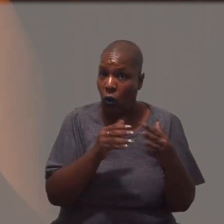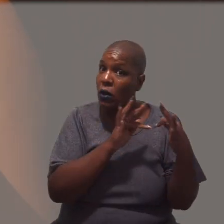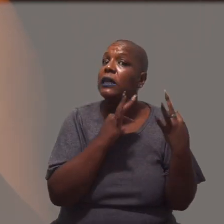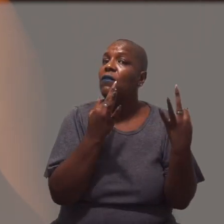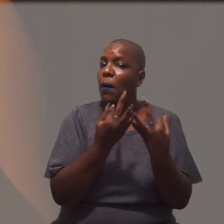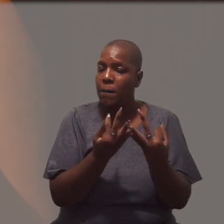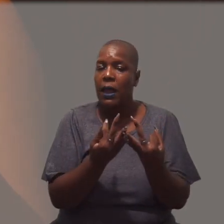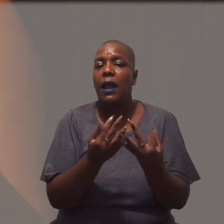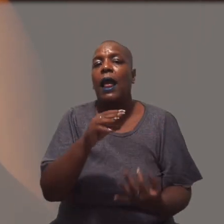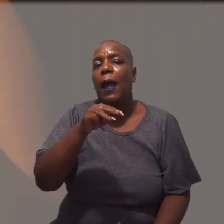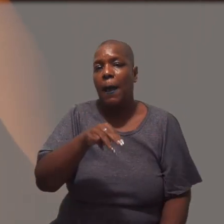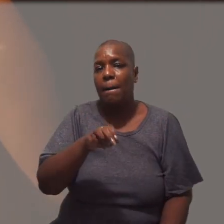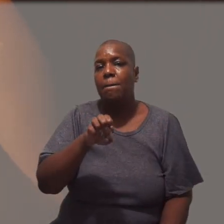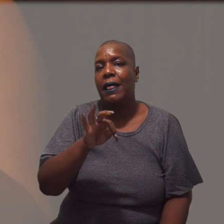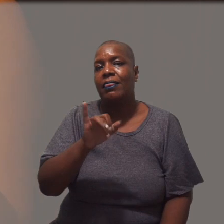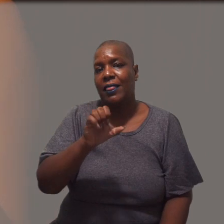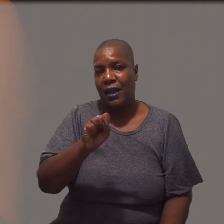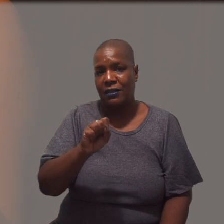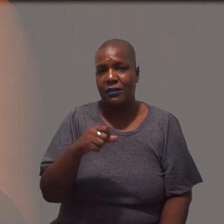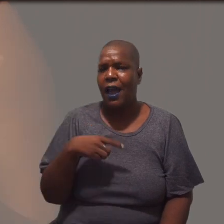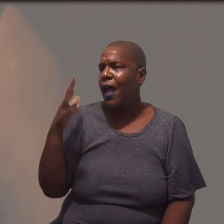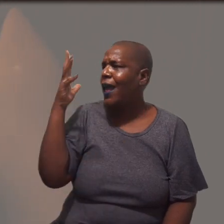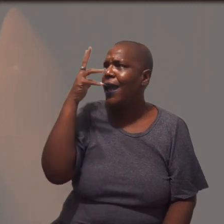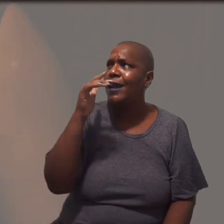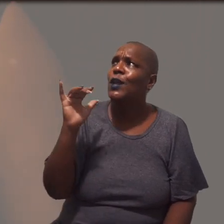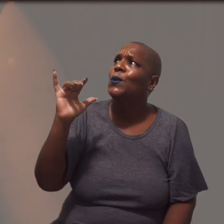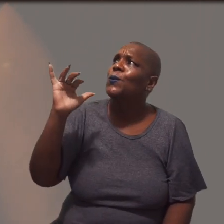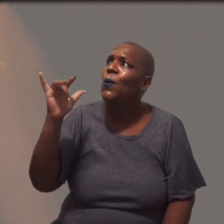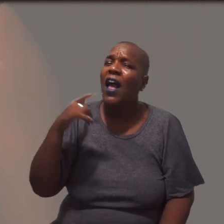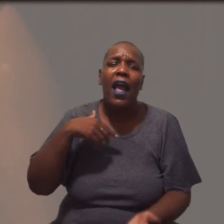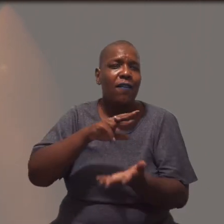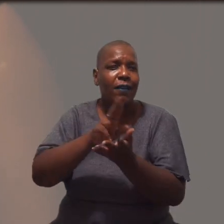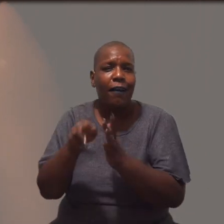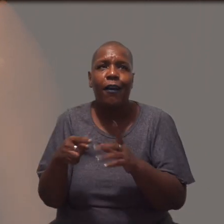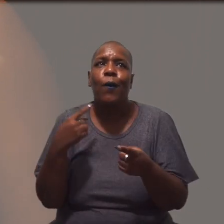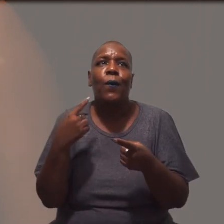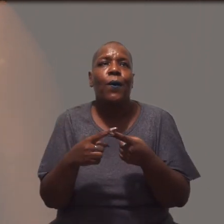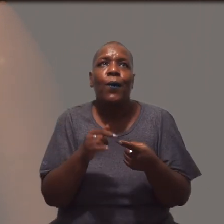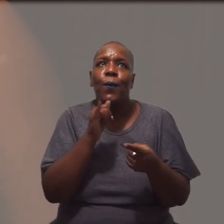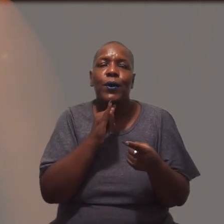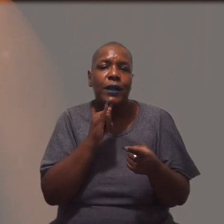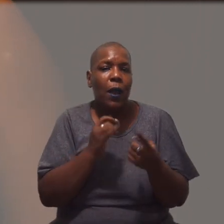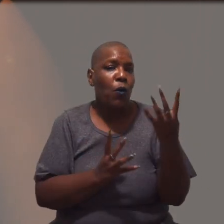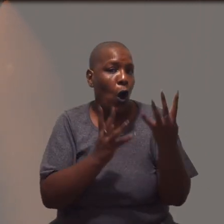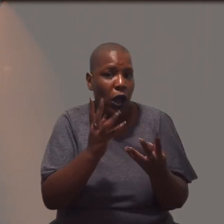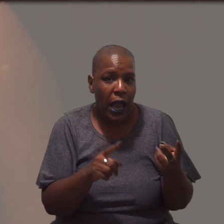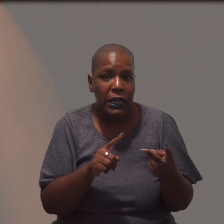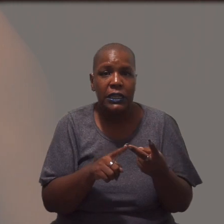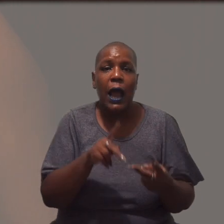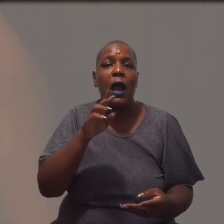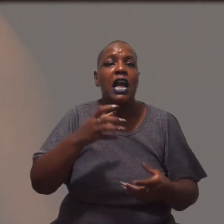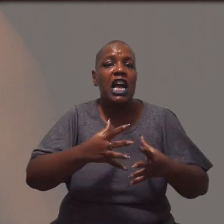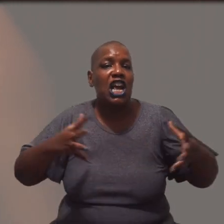instrumentos da família de metais, né? O trompete é um instrumento lindo, ele é muito versátil, você pode tocar em